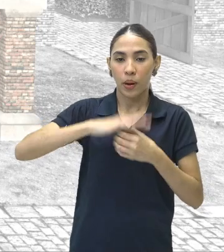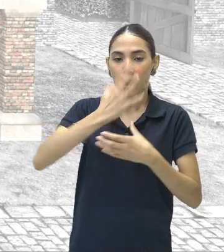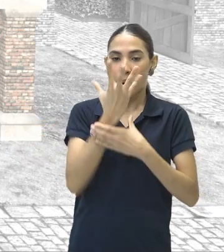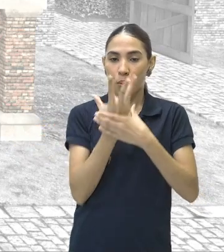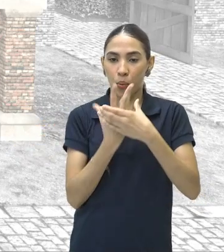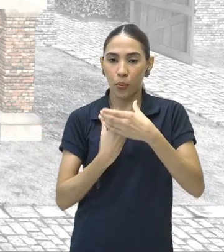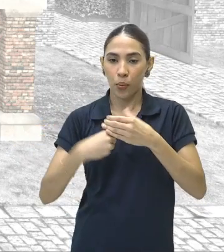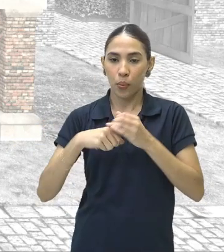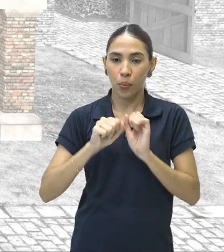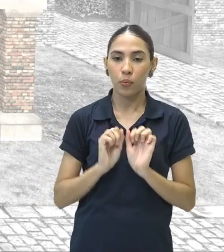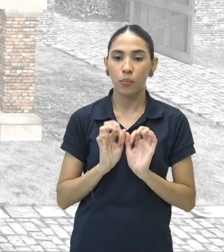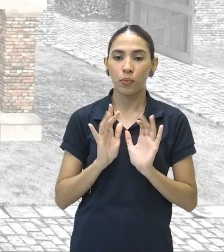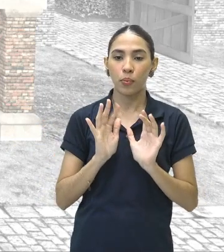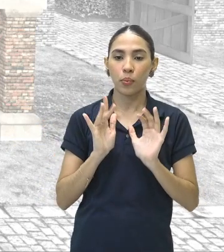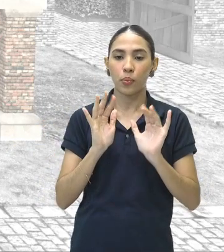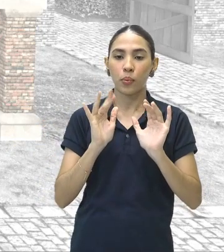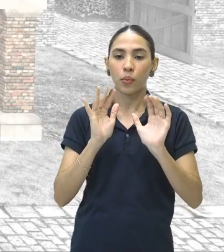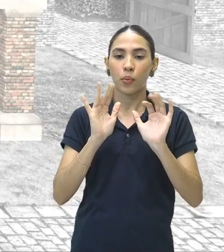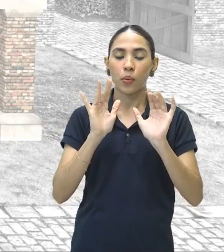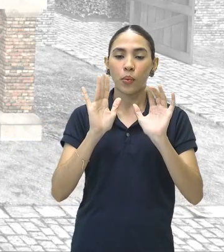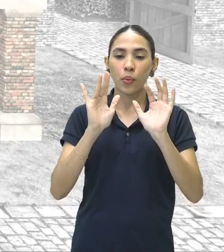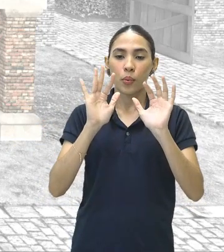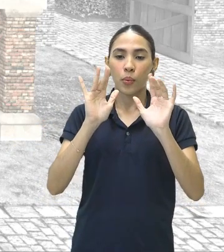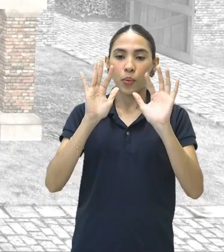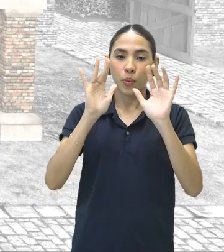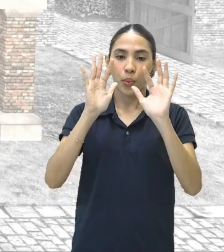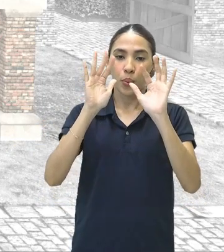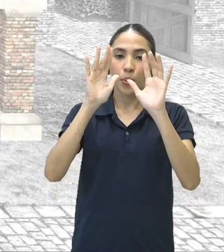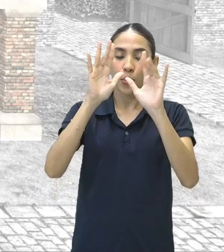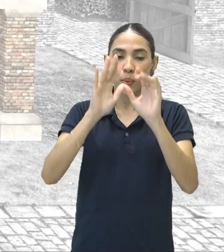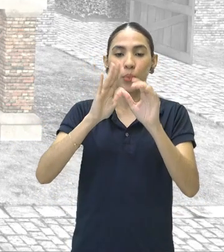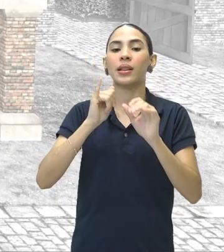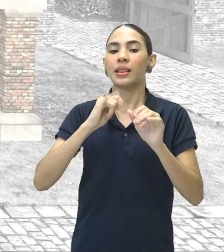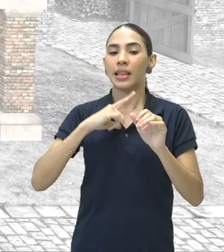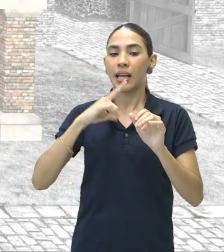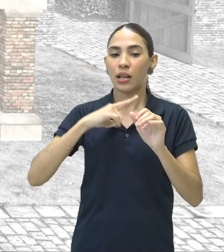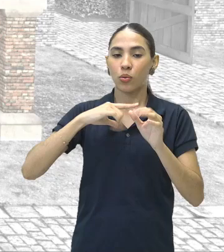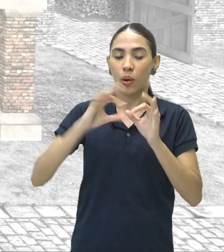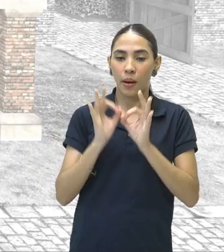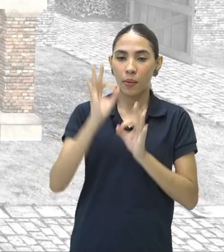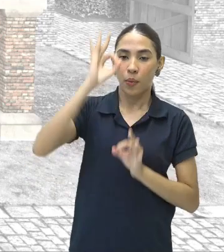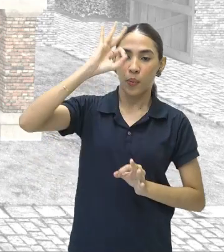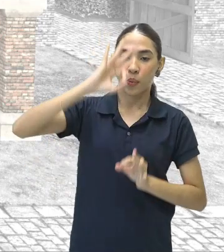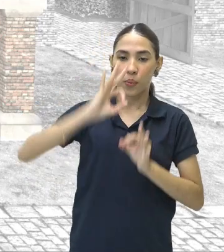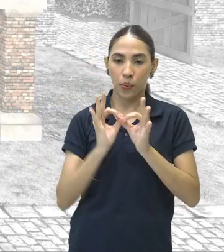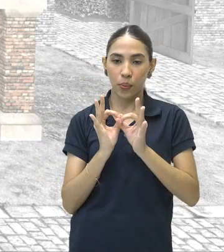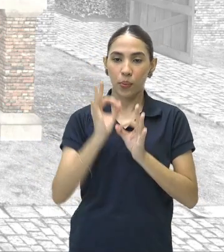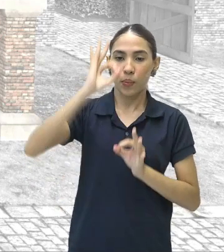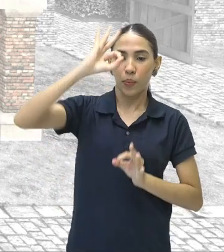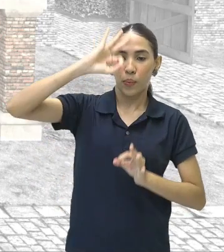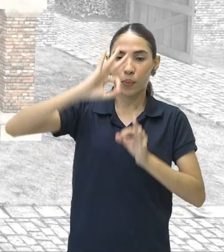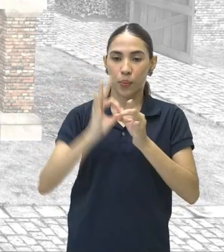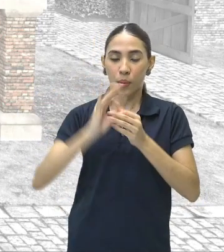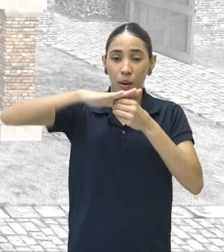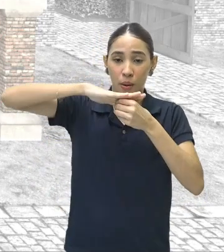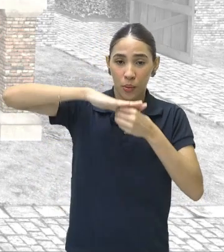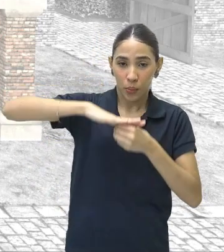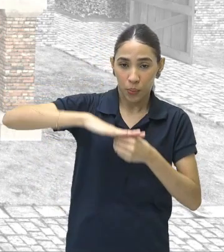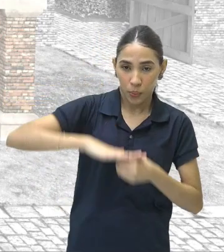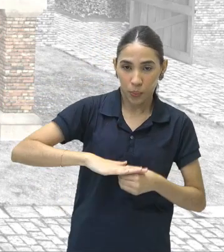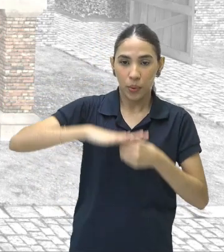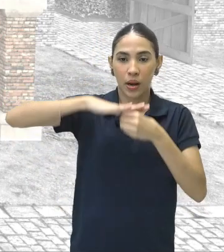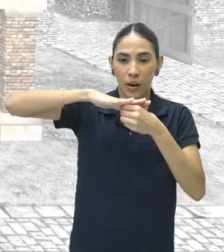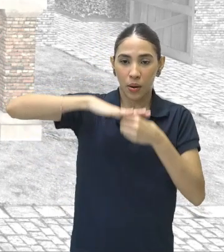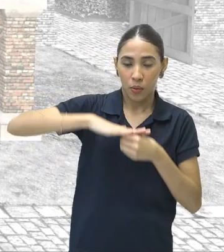um cilindro, onde se expande empurrando um pistão. Essa força do pistão